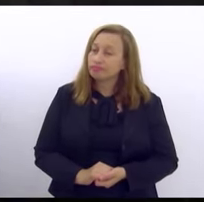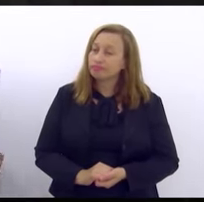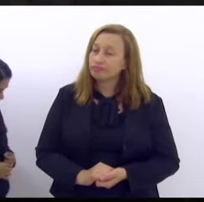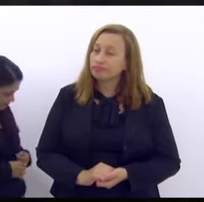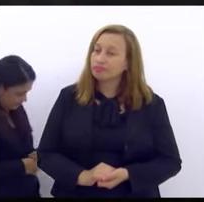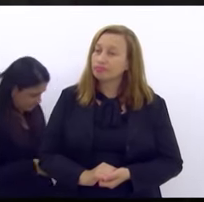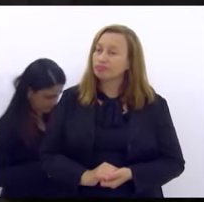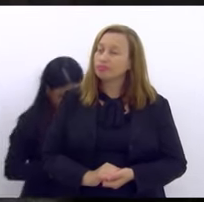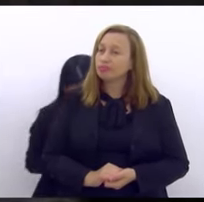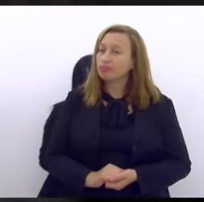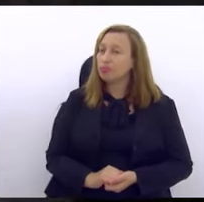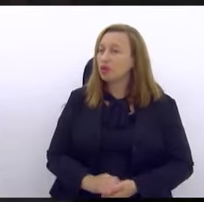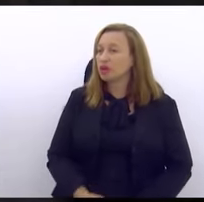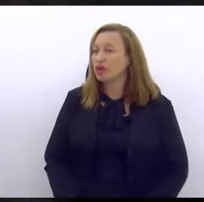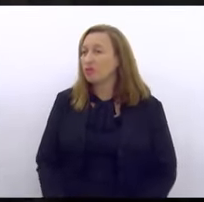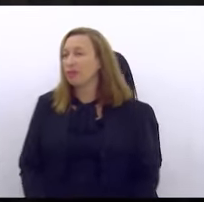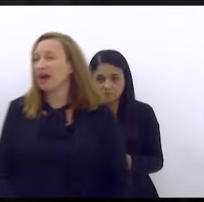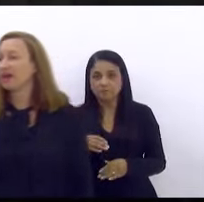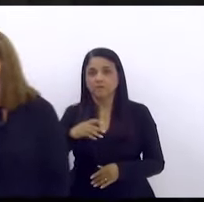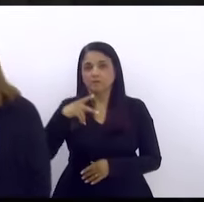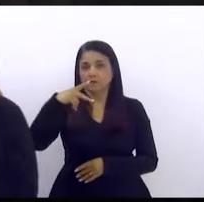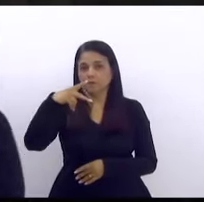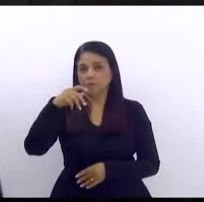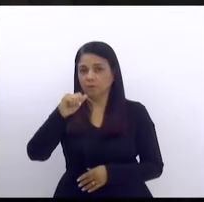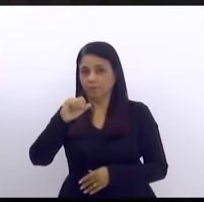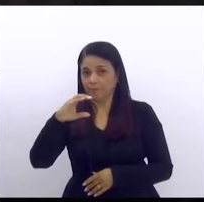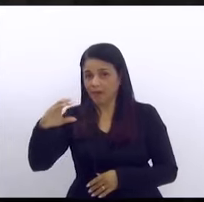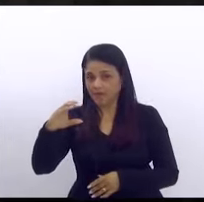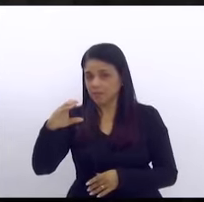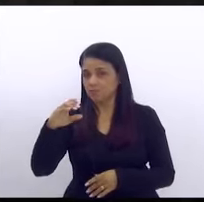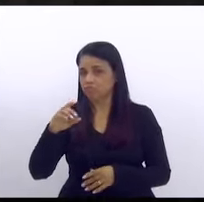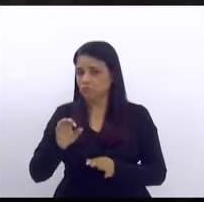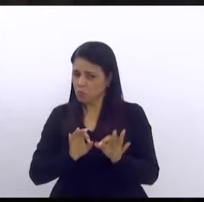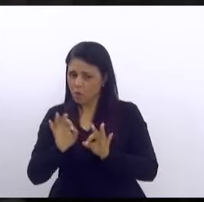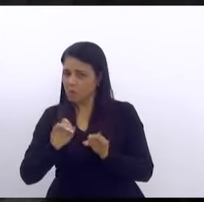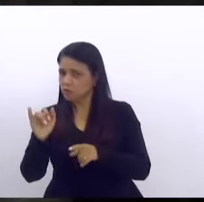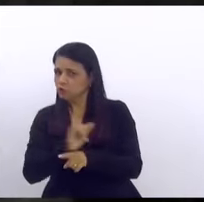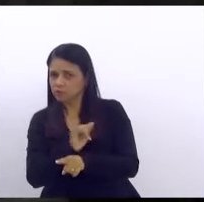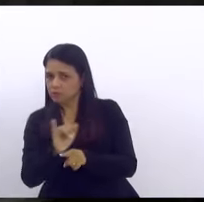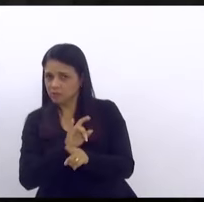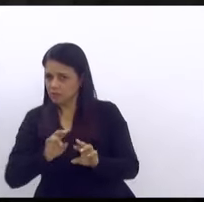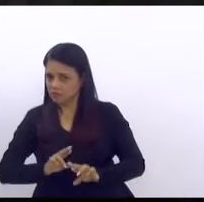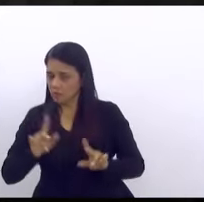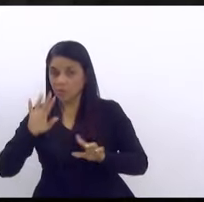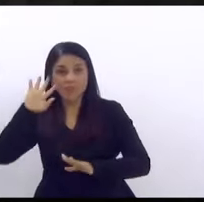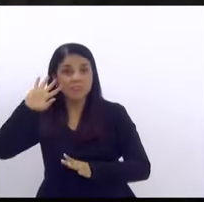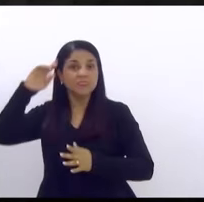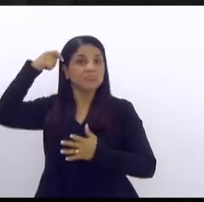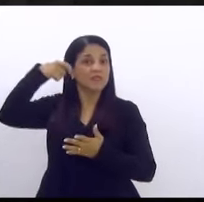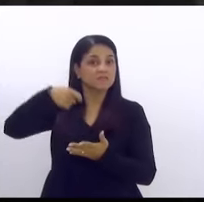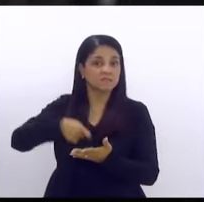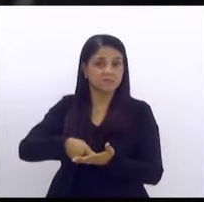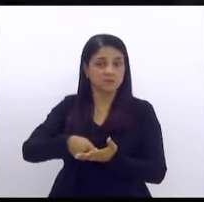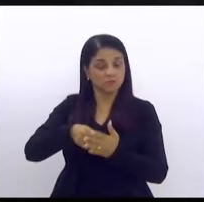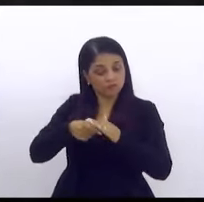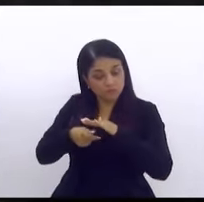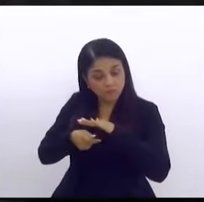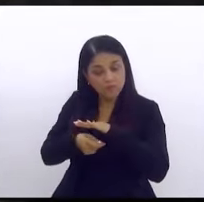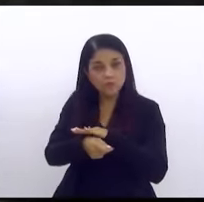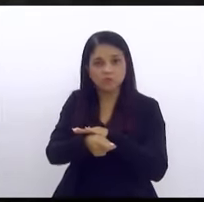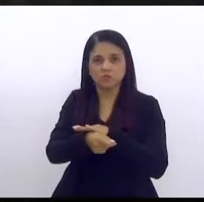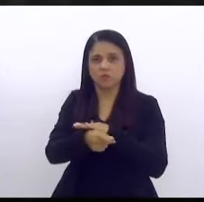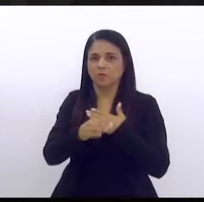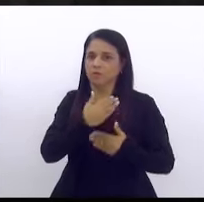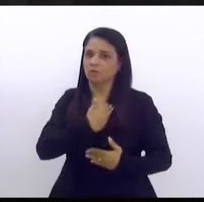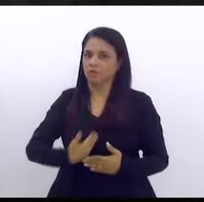PAC não é um plano estratégico. O PAC é uma decisão governamental de investimentos, mas não é